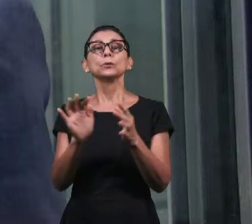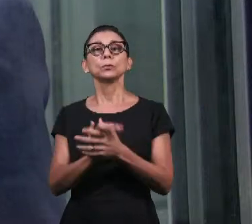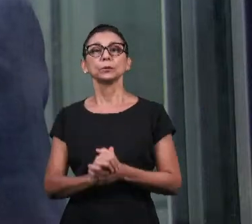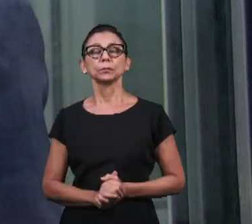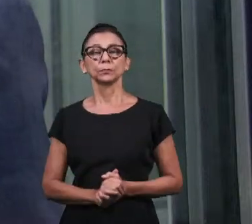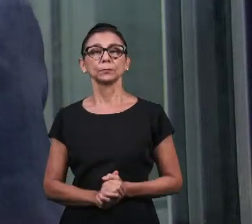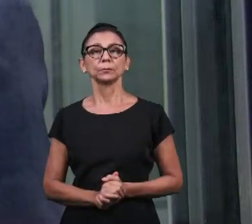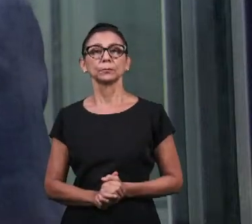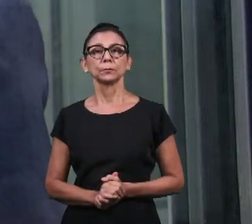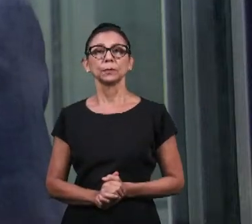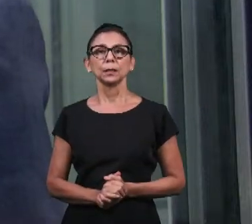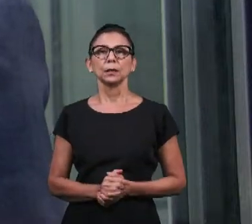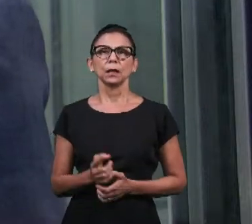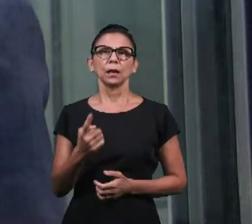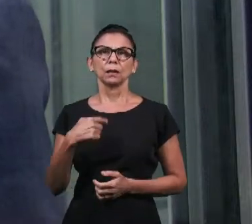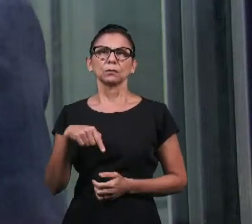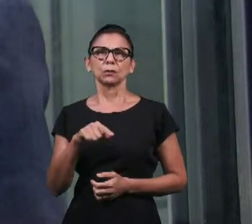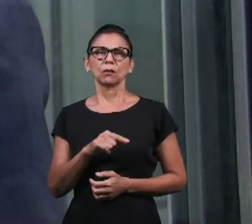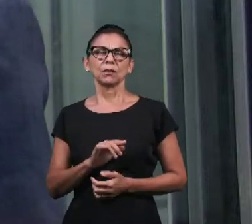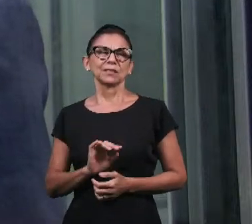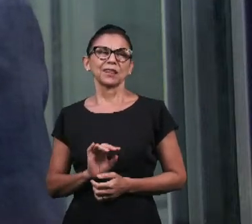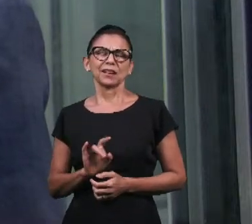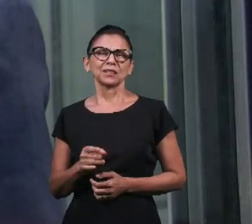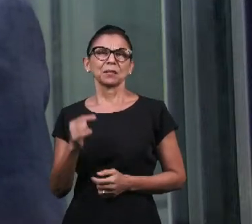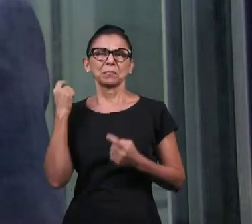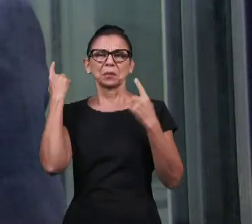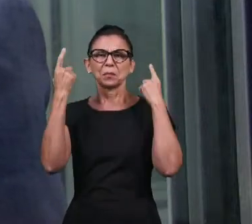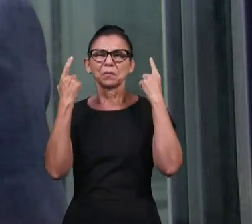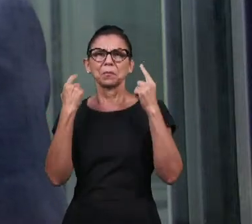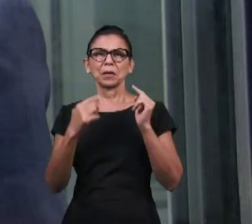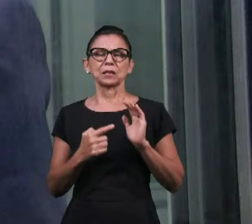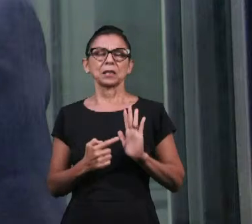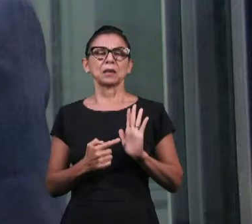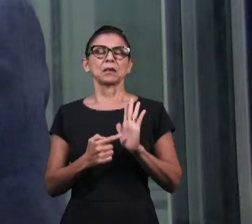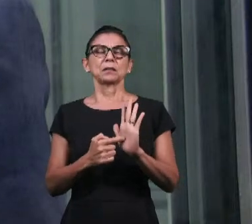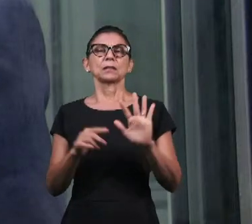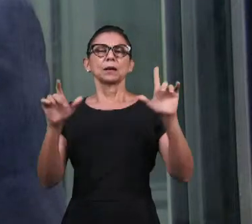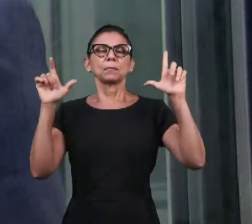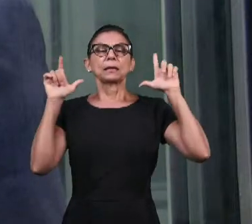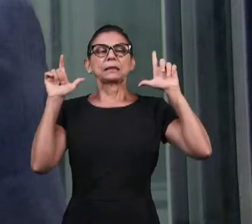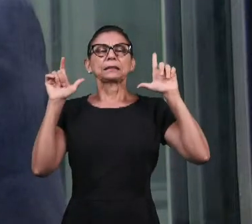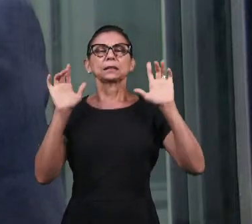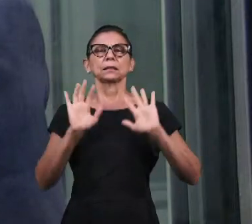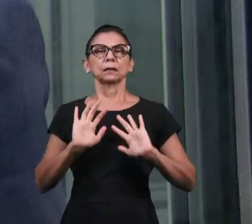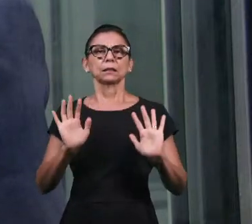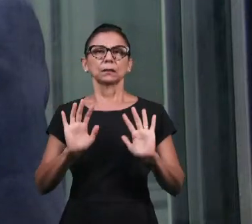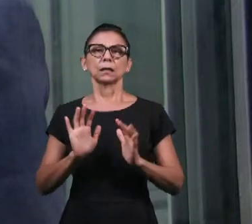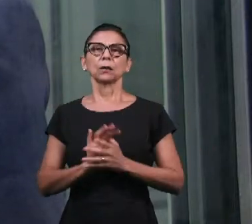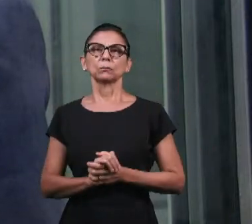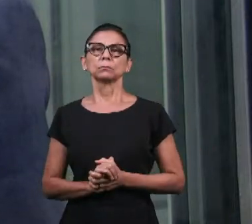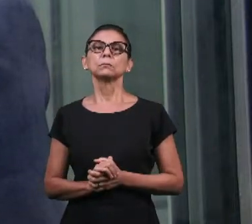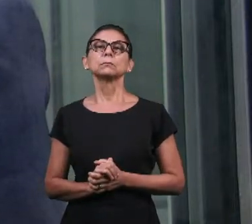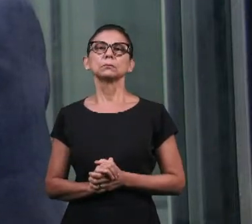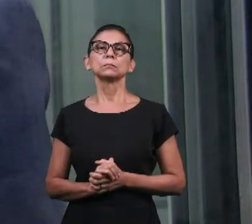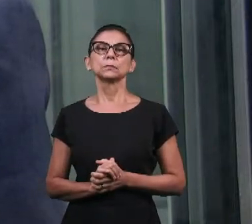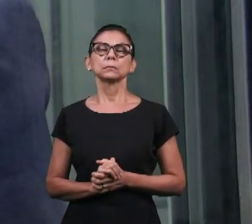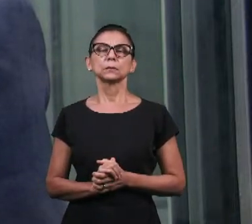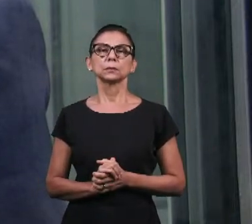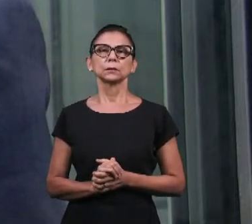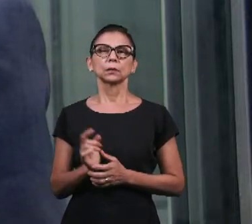para mostrar ao mundo aquilo que parecemos ser. Nós somos o que nós parecemos ser